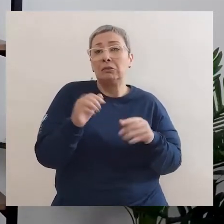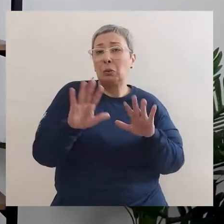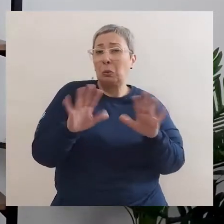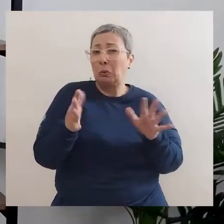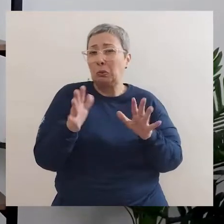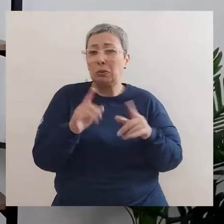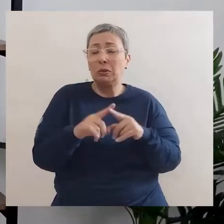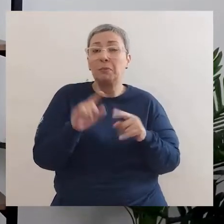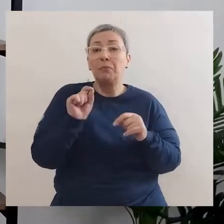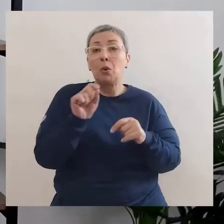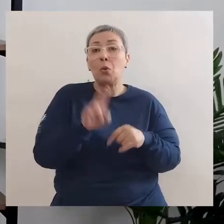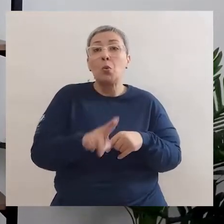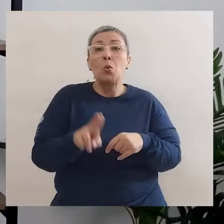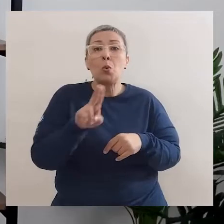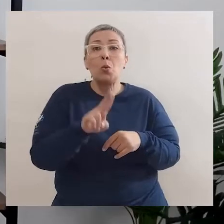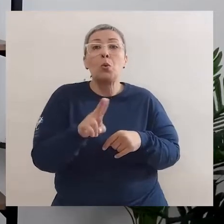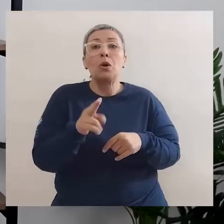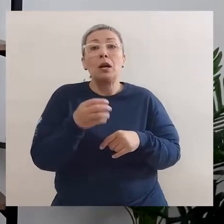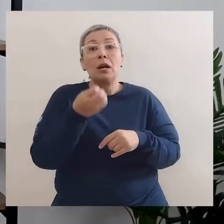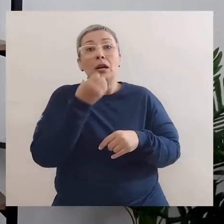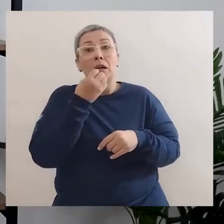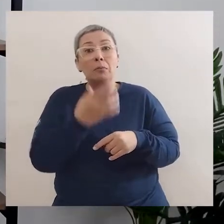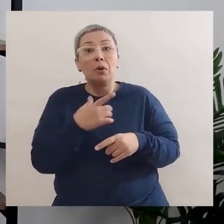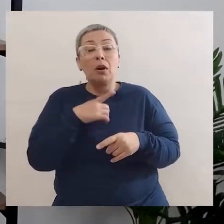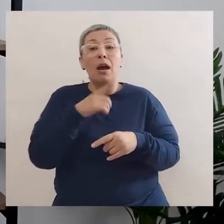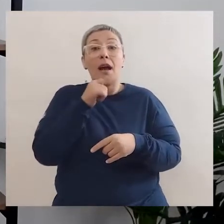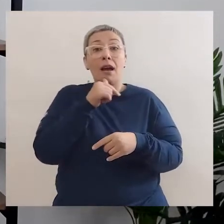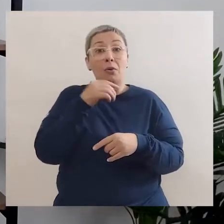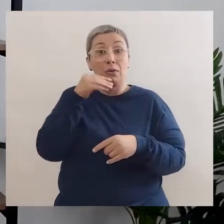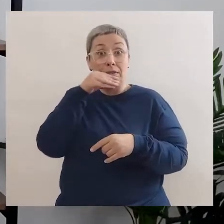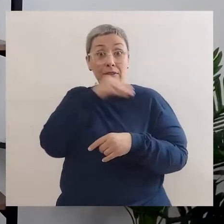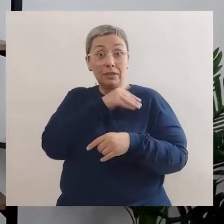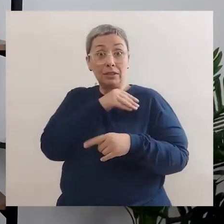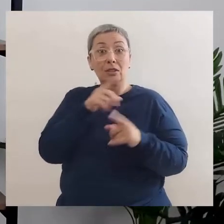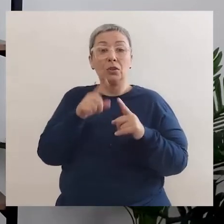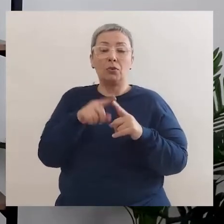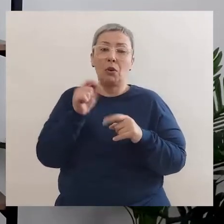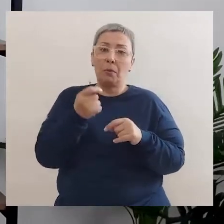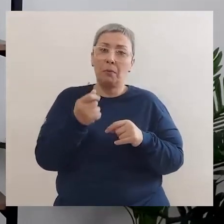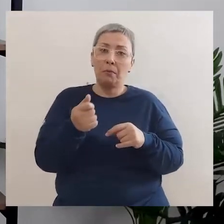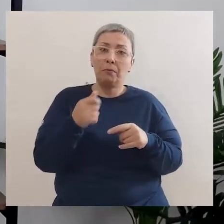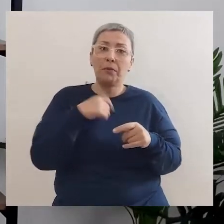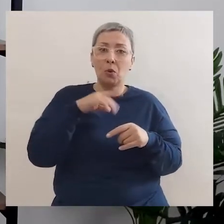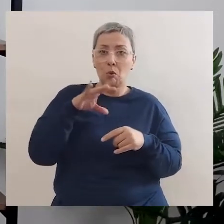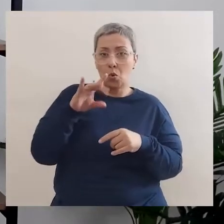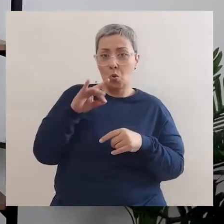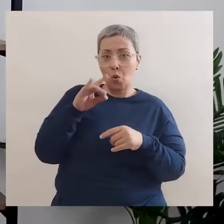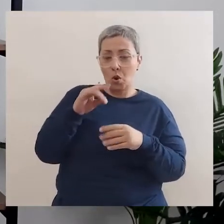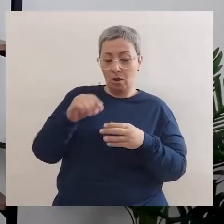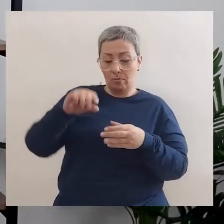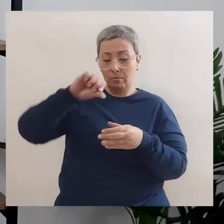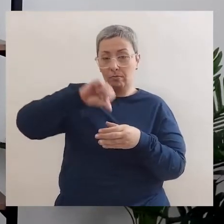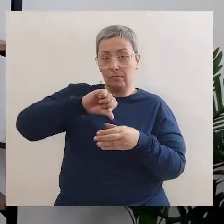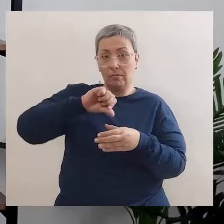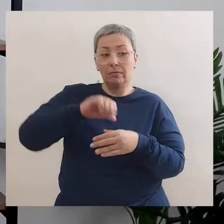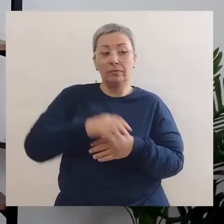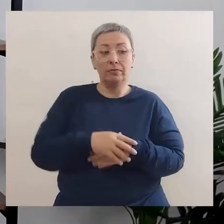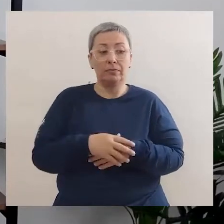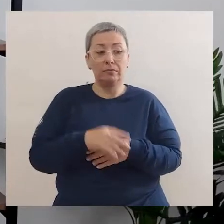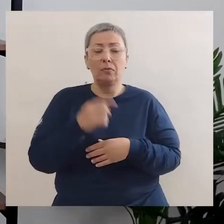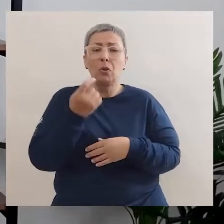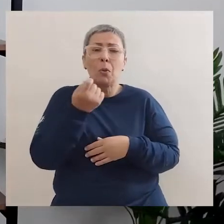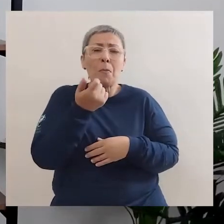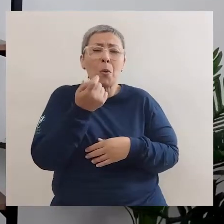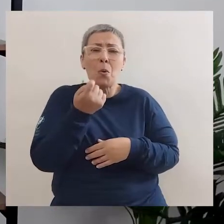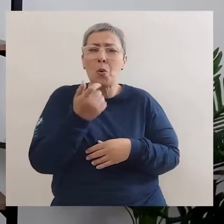água quente, tá? Eu vou colocar um pouquinho de cola no copo, certo? É um pouquinho só. Para que é essa cola? Essa cola